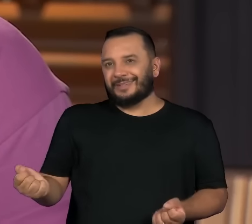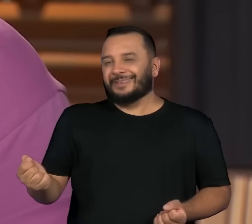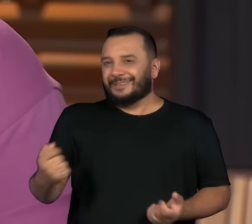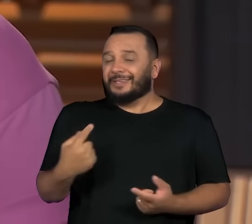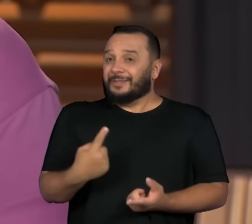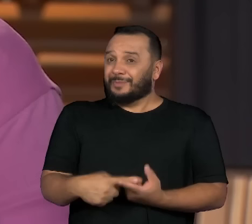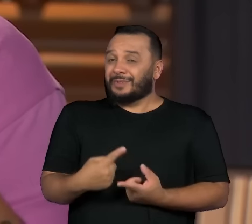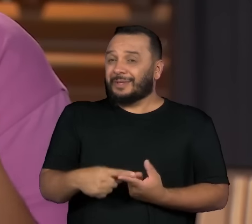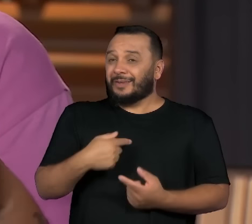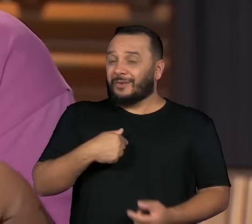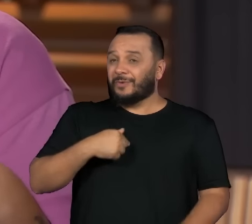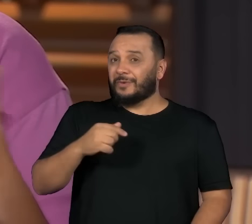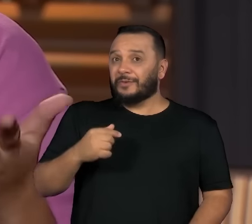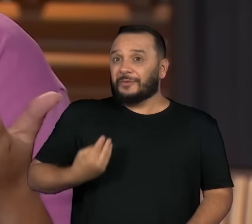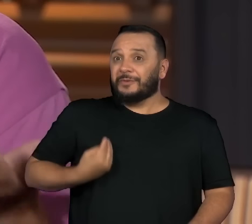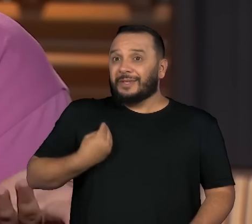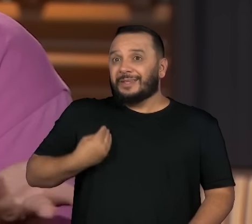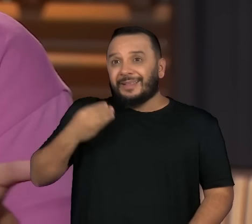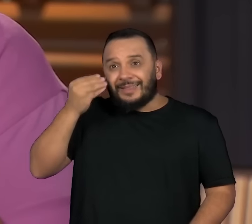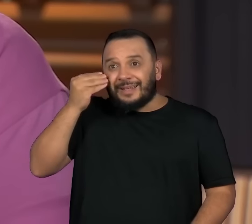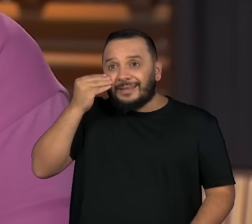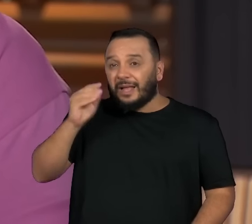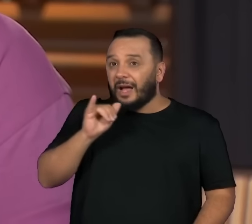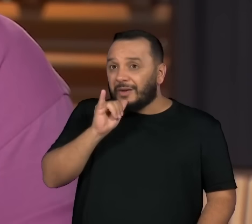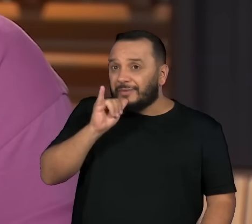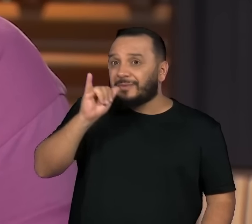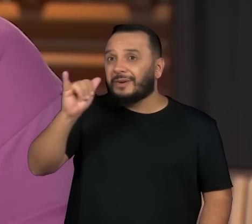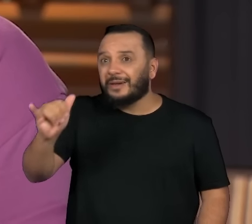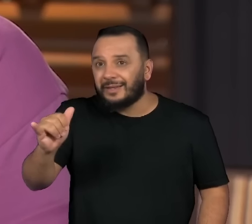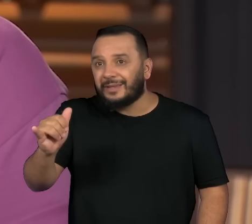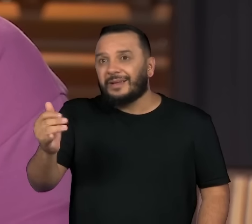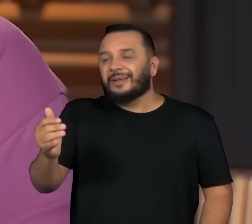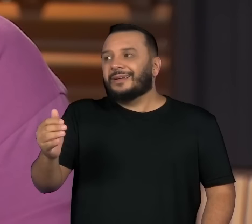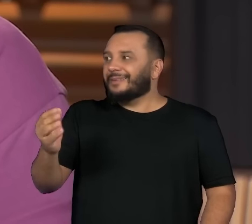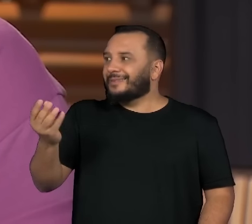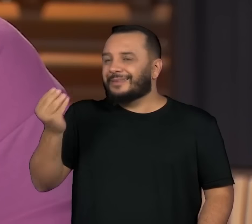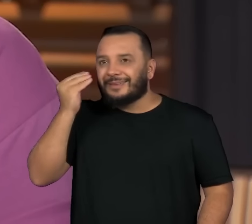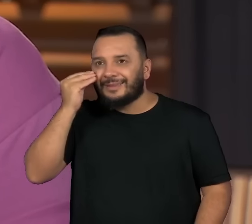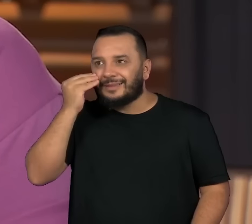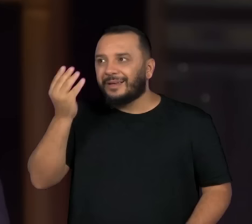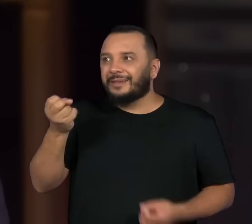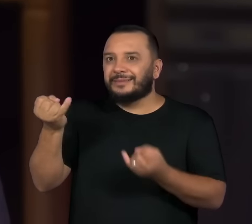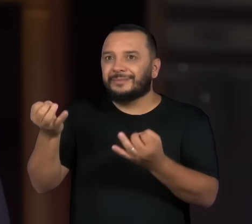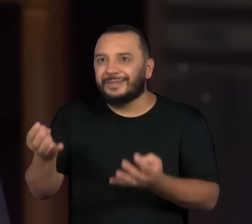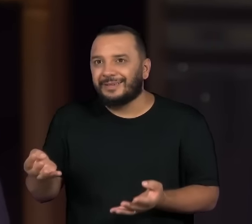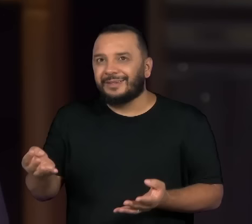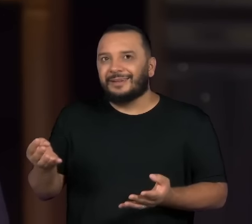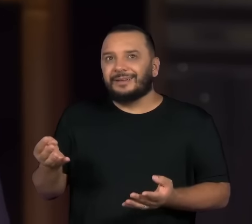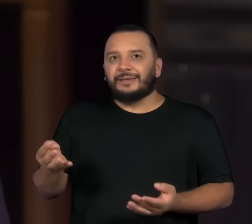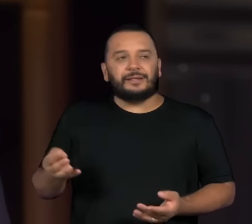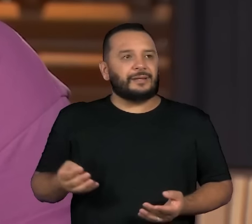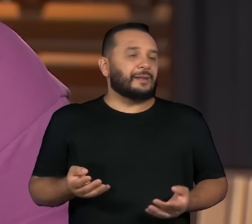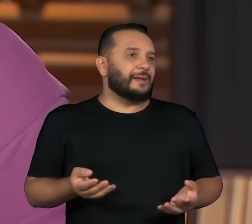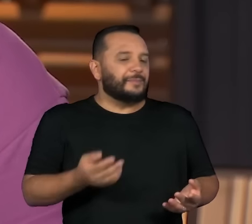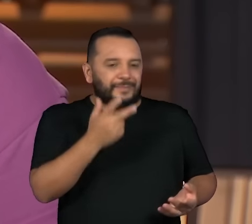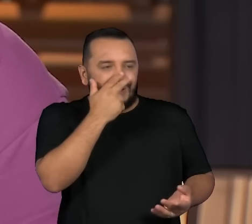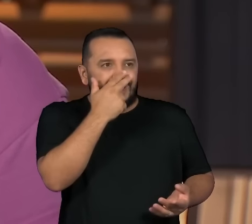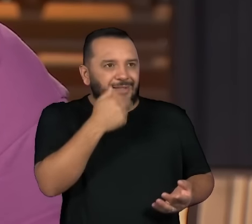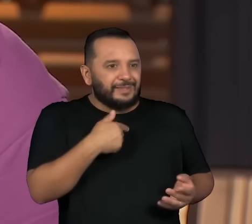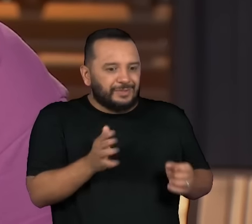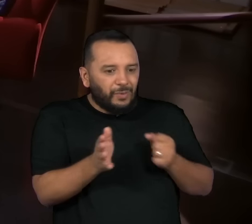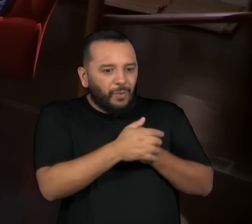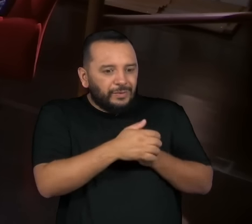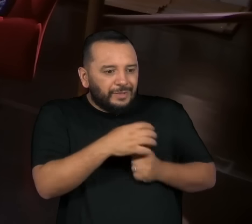gente tivesse a vida toda tentado compensar uma coisa que não precisa ser compensada. Que não é você, né? Exato.